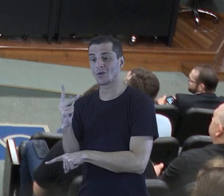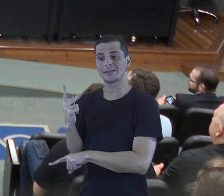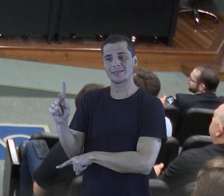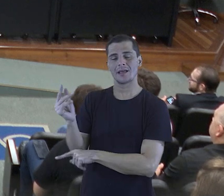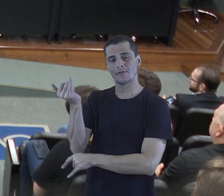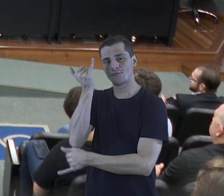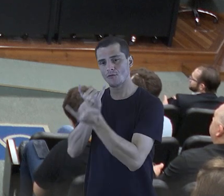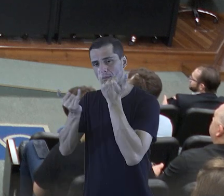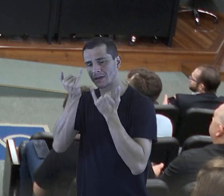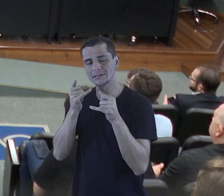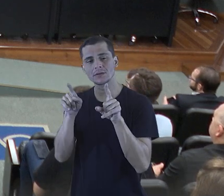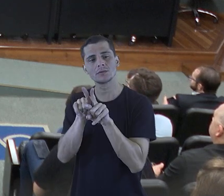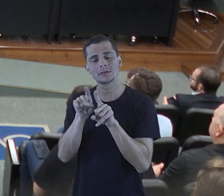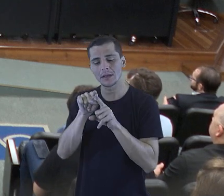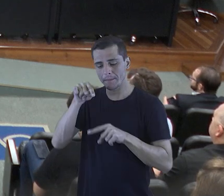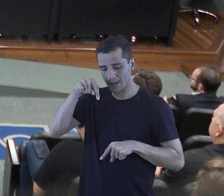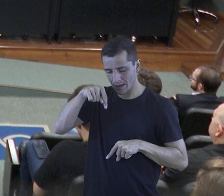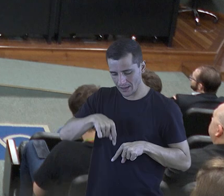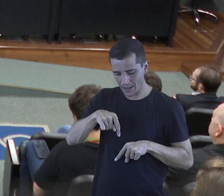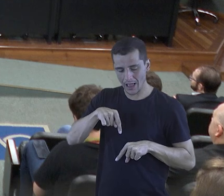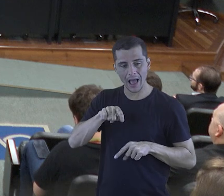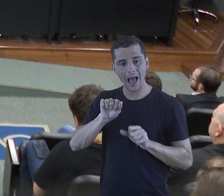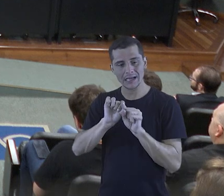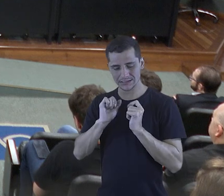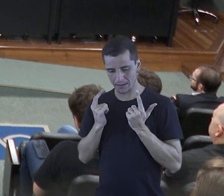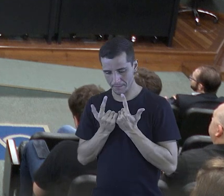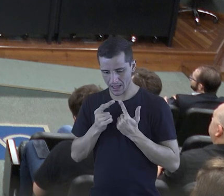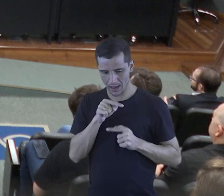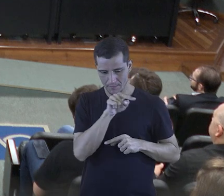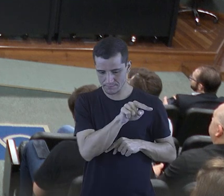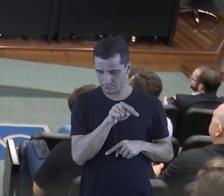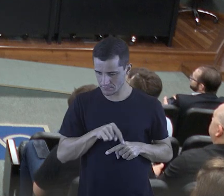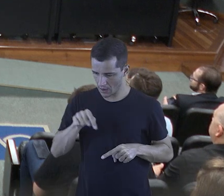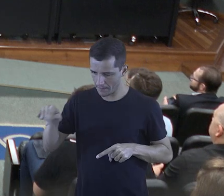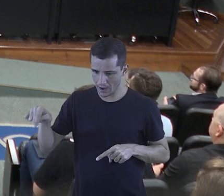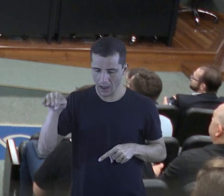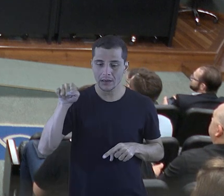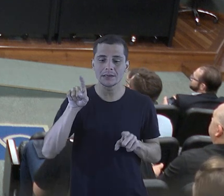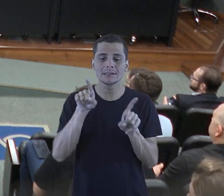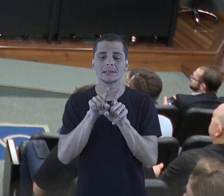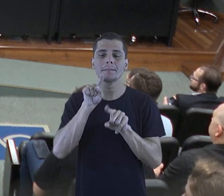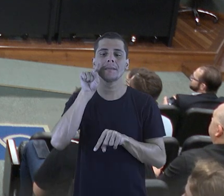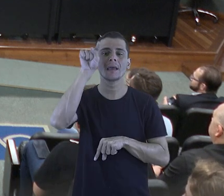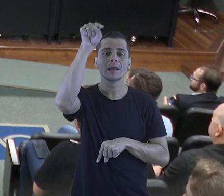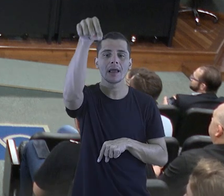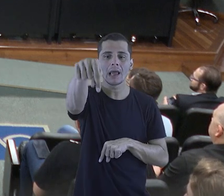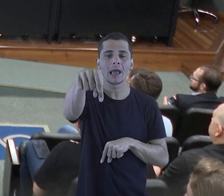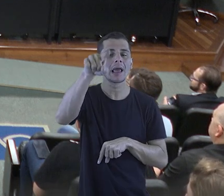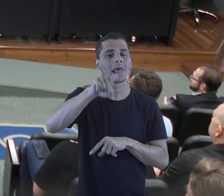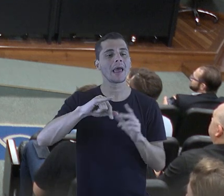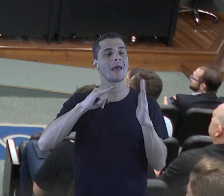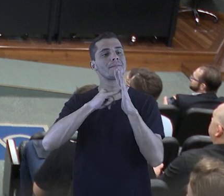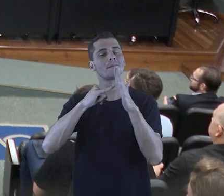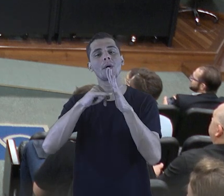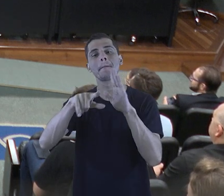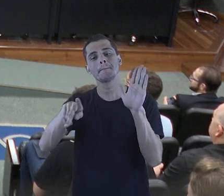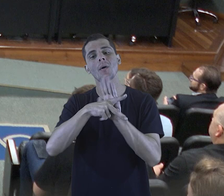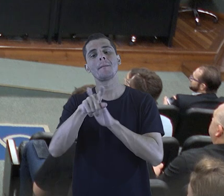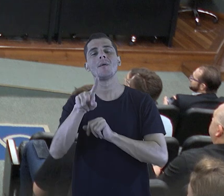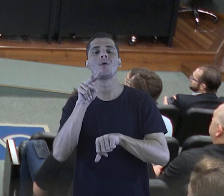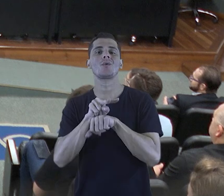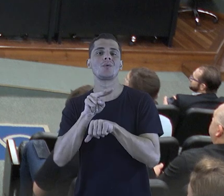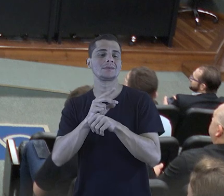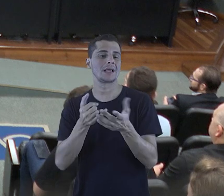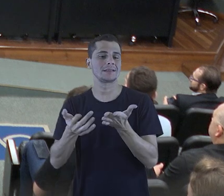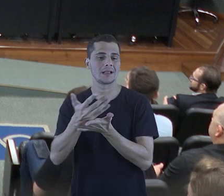Então, a Assembleia hoje tem a Lucélia como encarregada e qual que a função da Lucélia? Ser responsável por